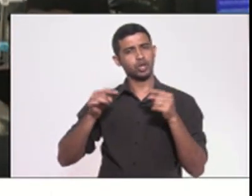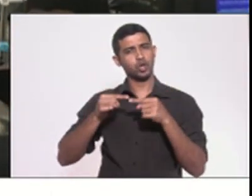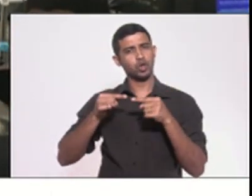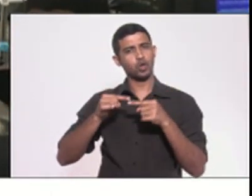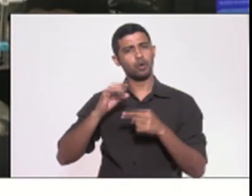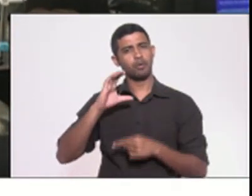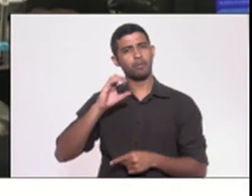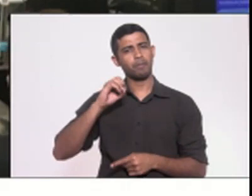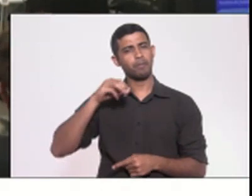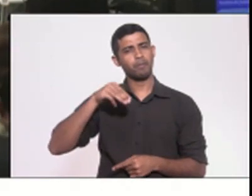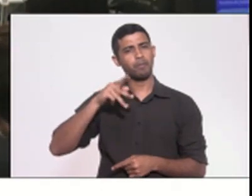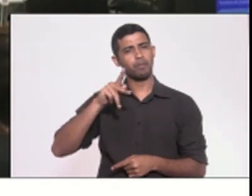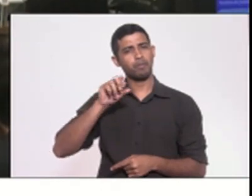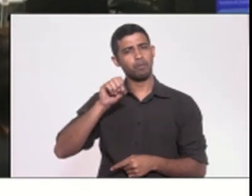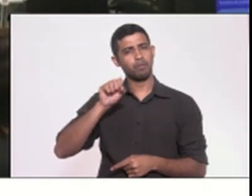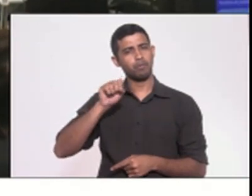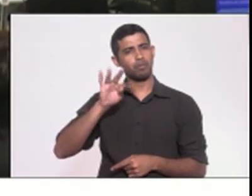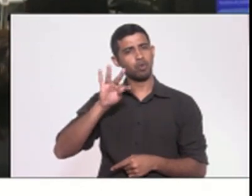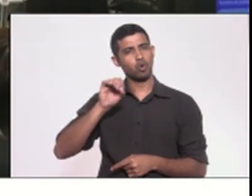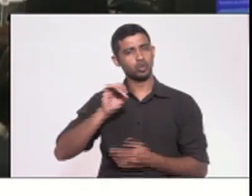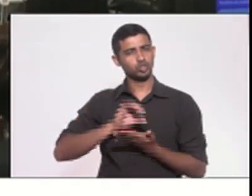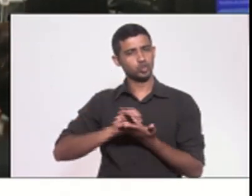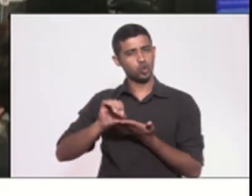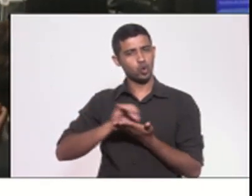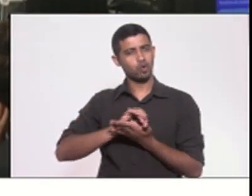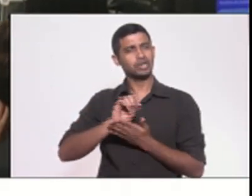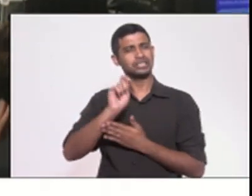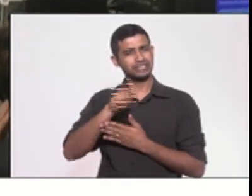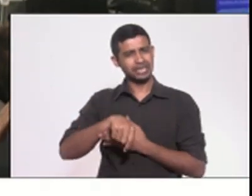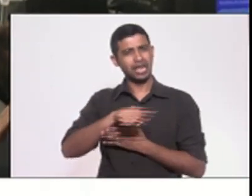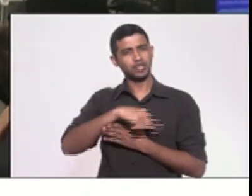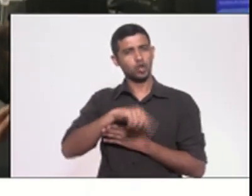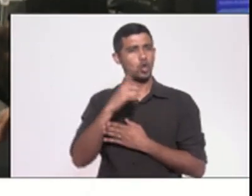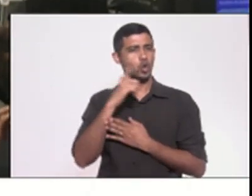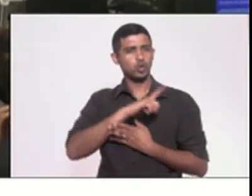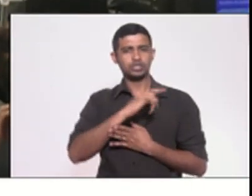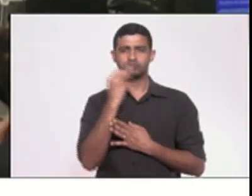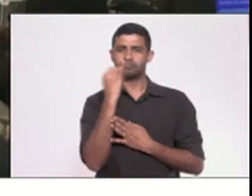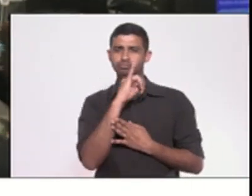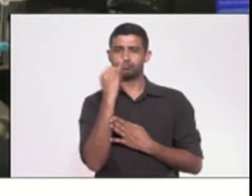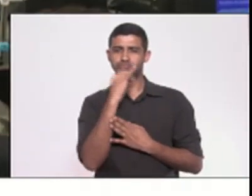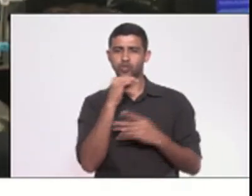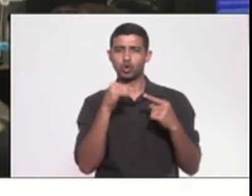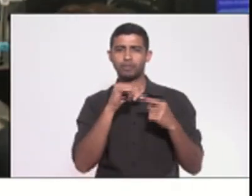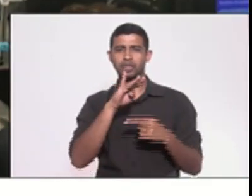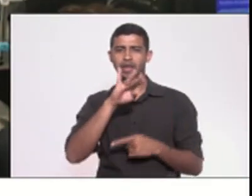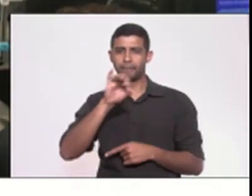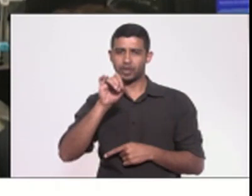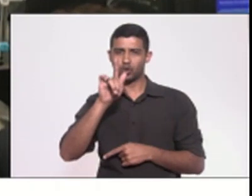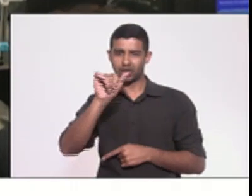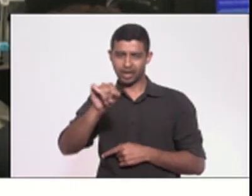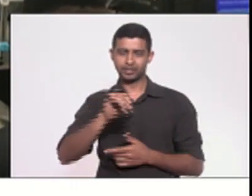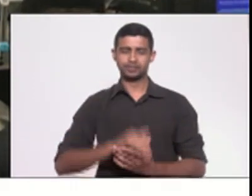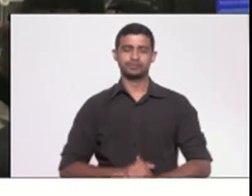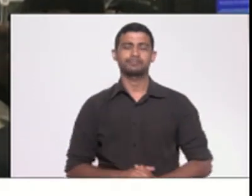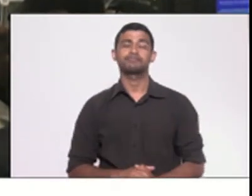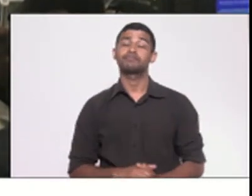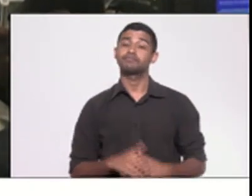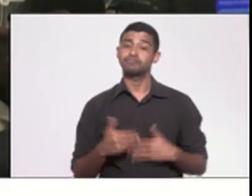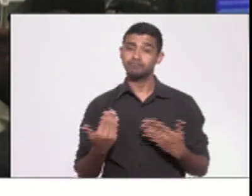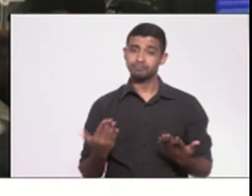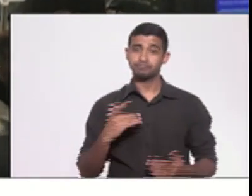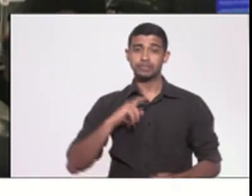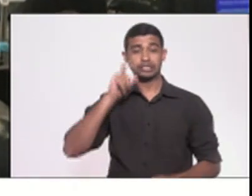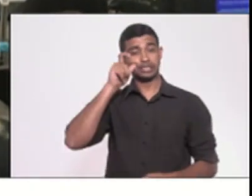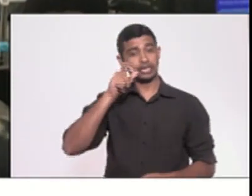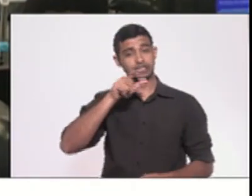composto orgânico, e também podem ajudar a gerar energia através do biogás. Ora, é interessante a gente